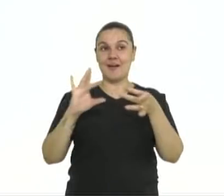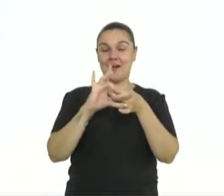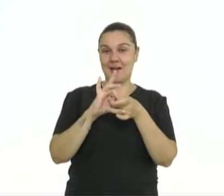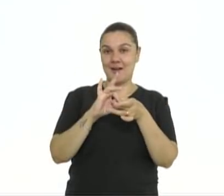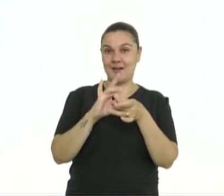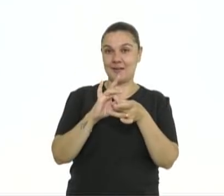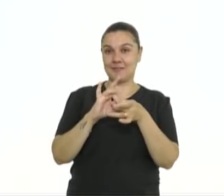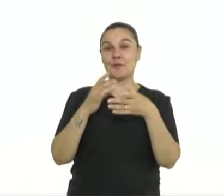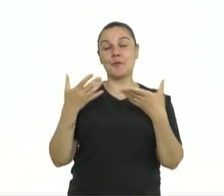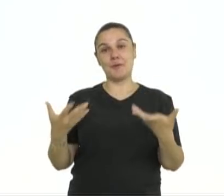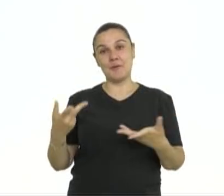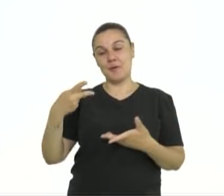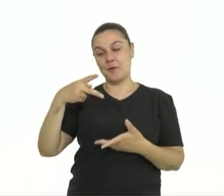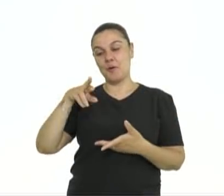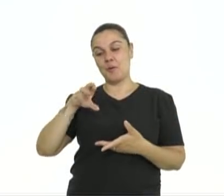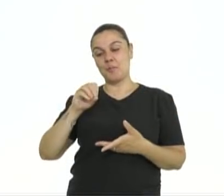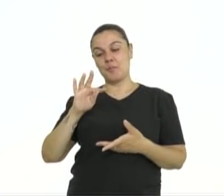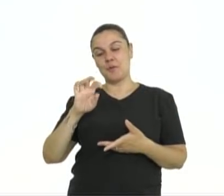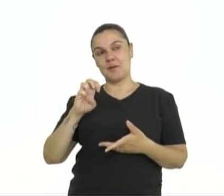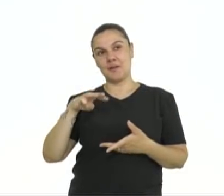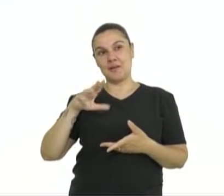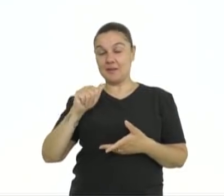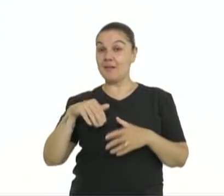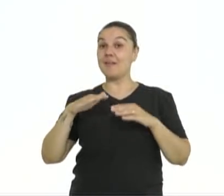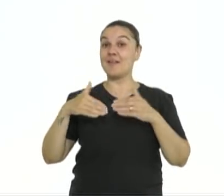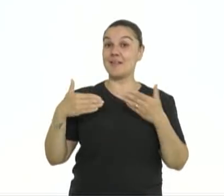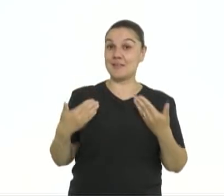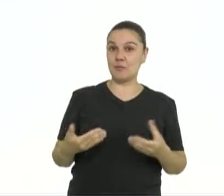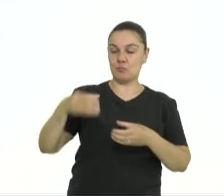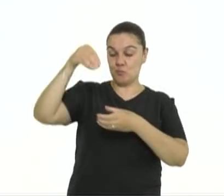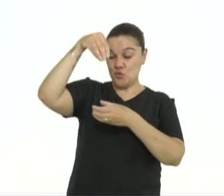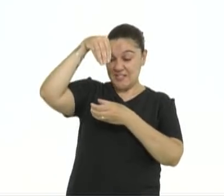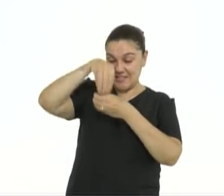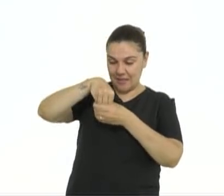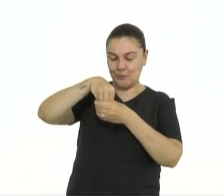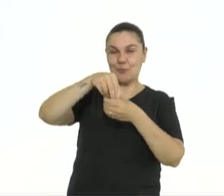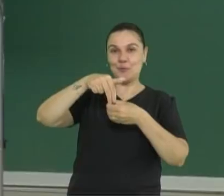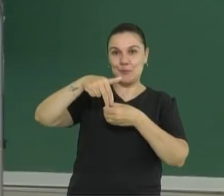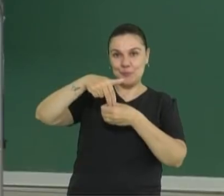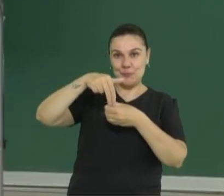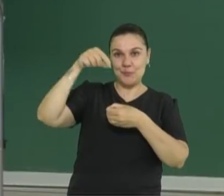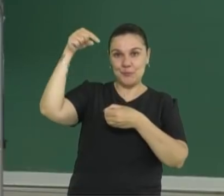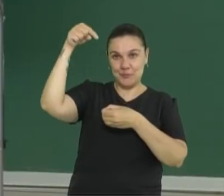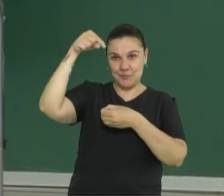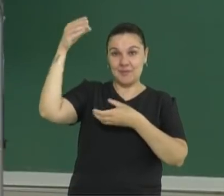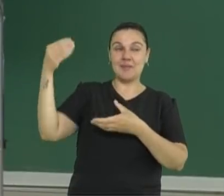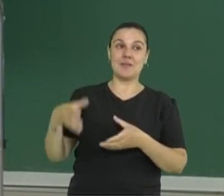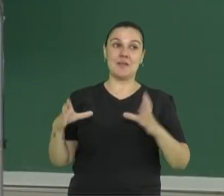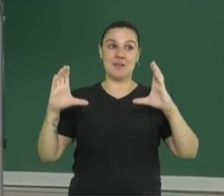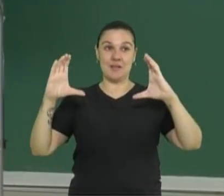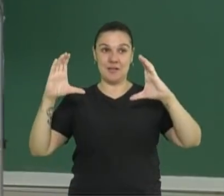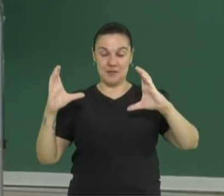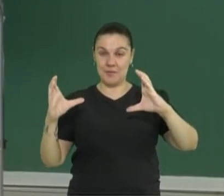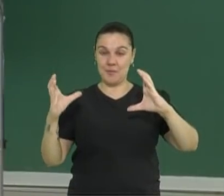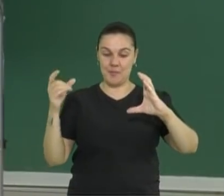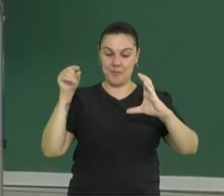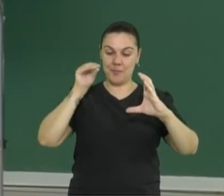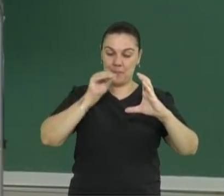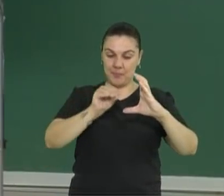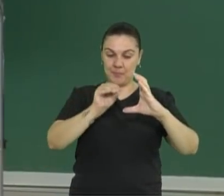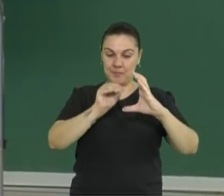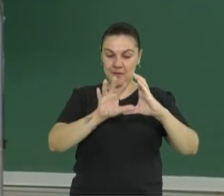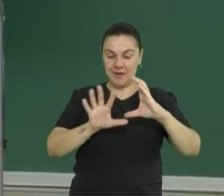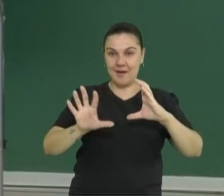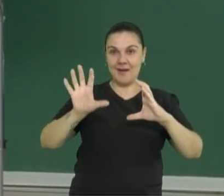Associado, relacionado a proteínas. E ele fica dentro do núcleo, né, protegido, envolvido